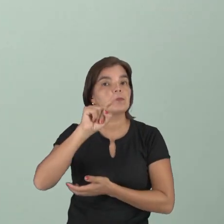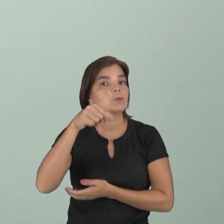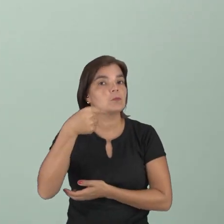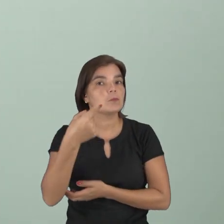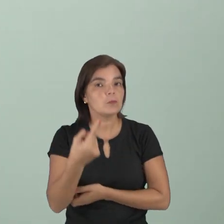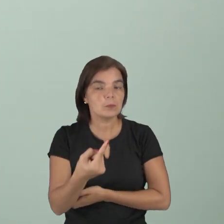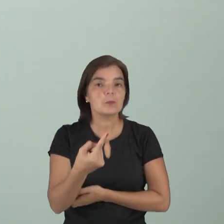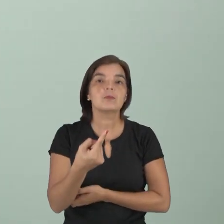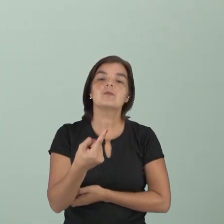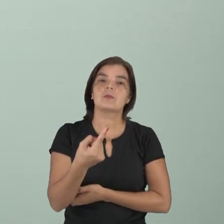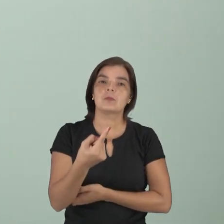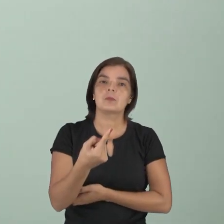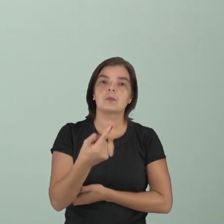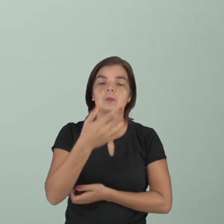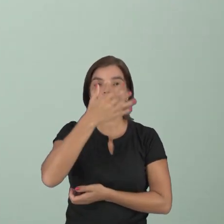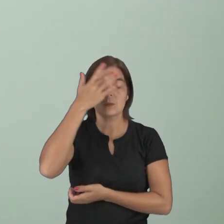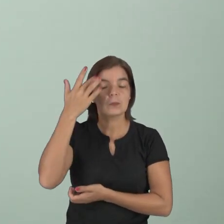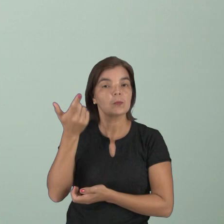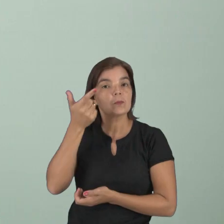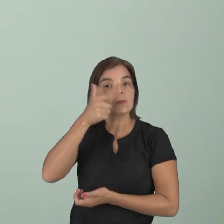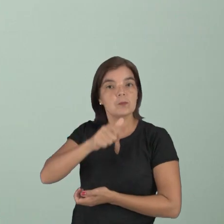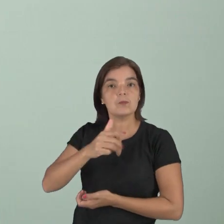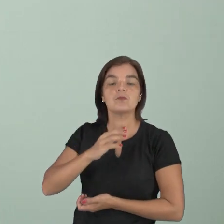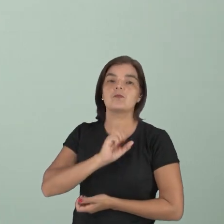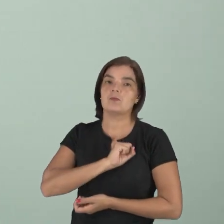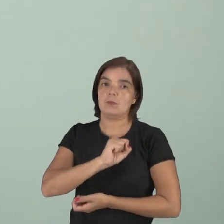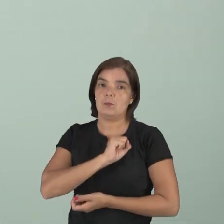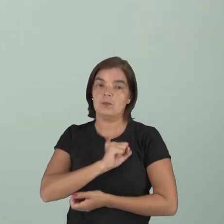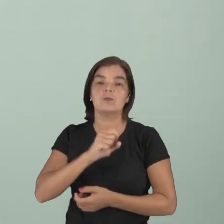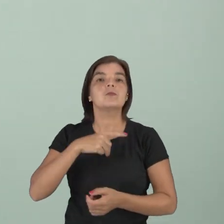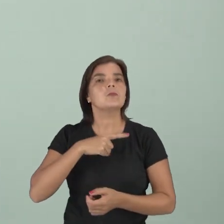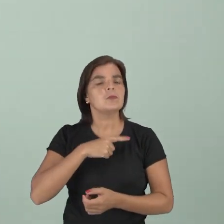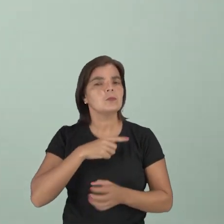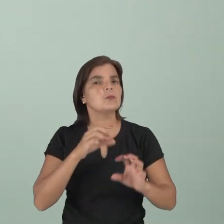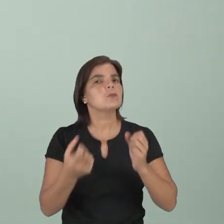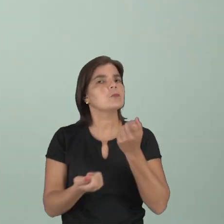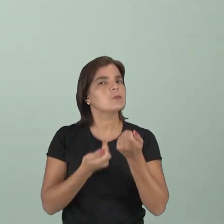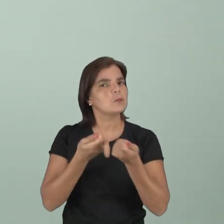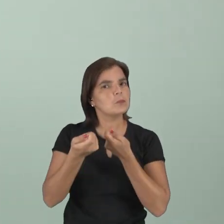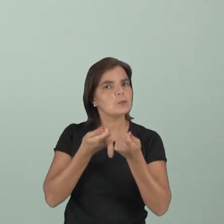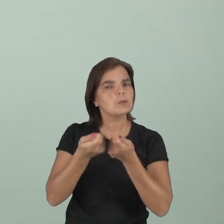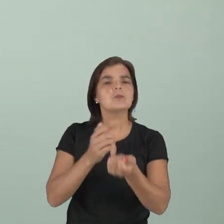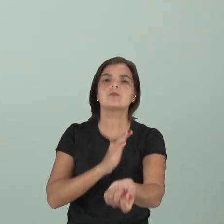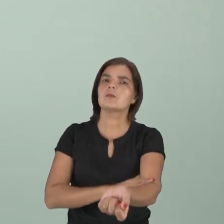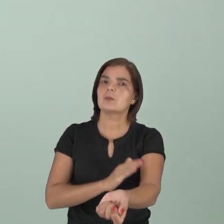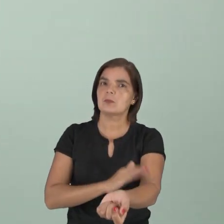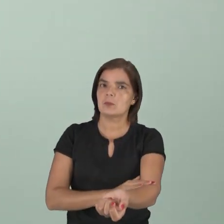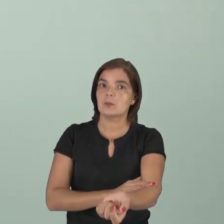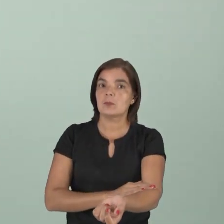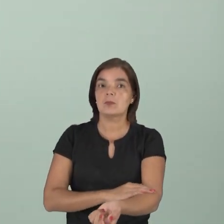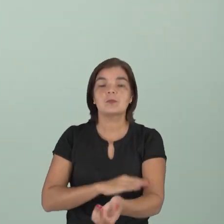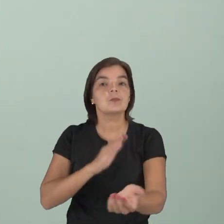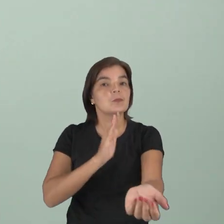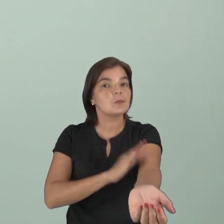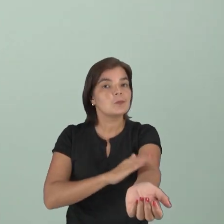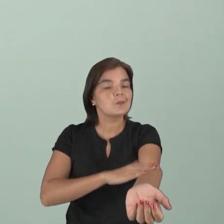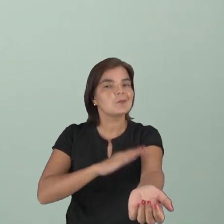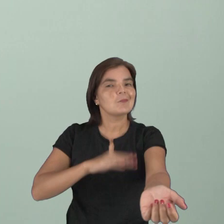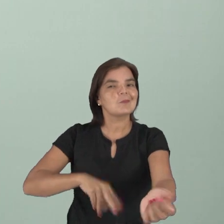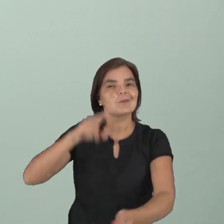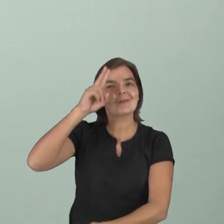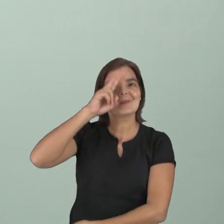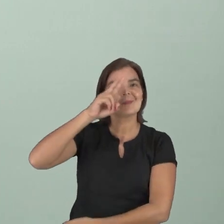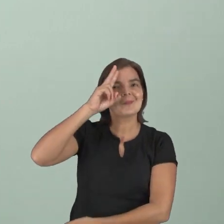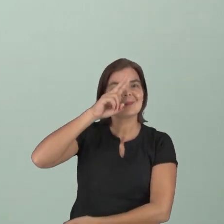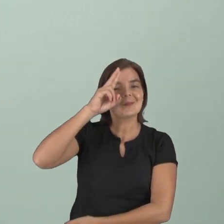depois que ela foi ressuscitada, o que aconteceu? Tem que haver o controle dessa pressão. Como ele está falando de hipotensão, você já lembra